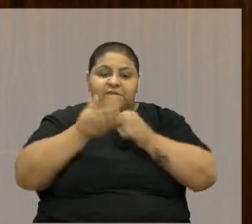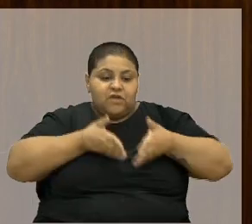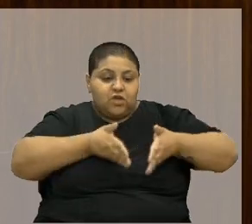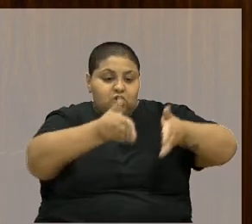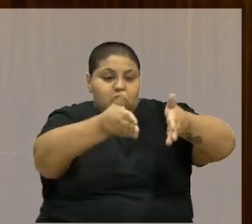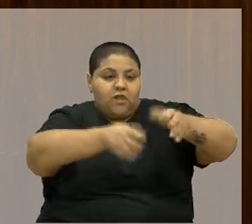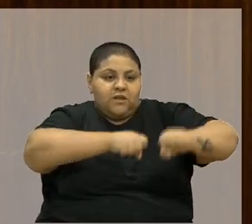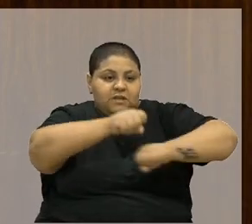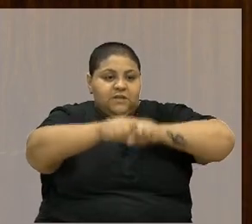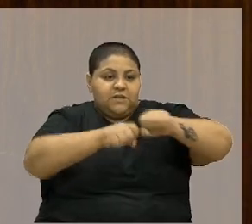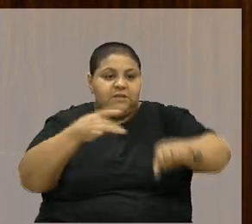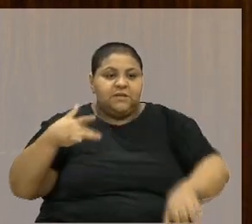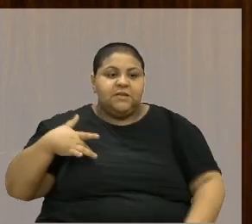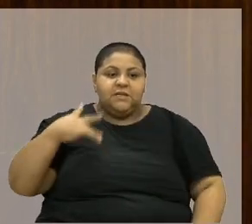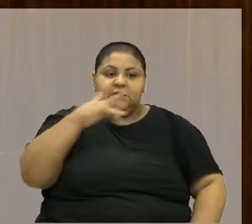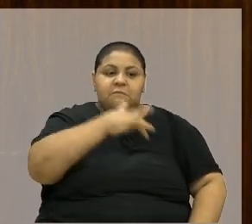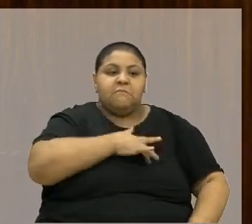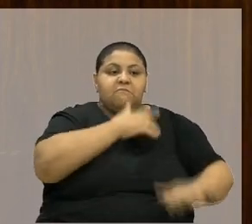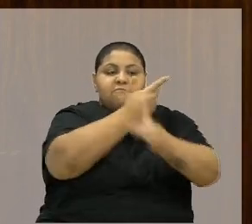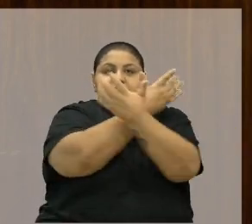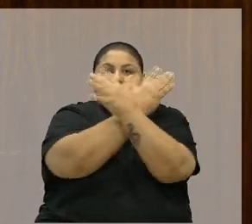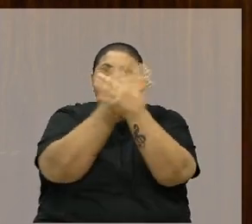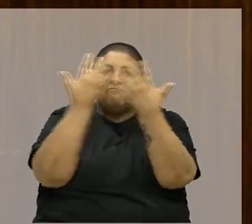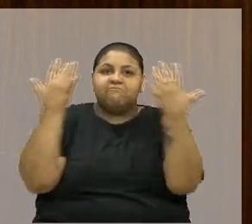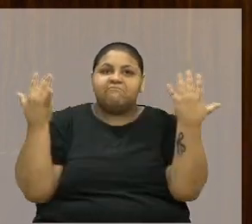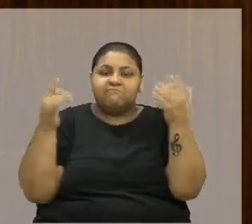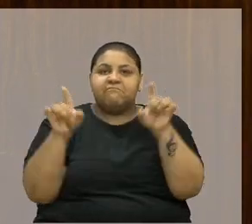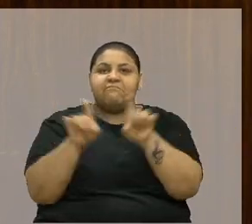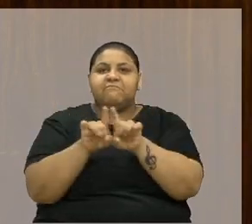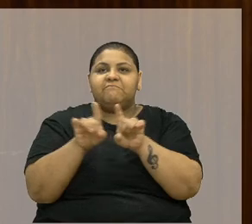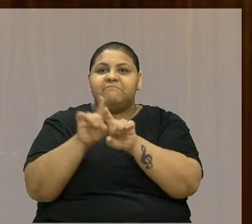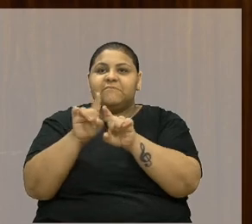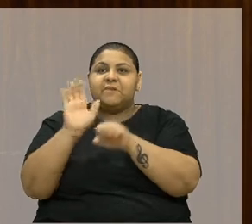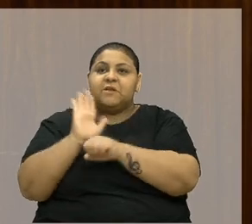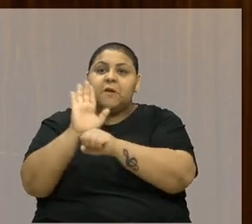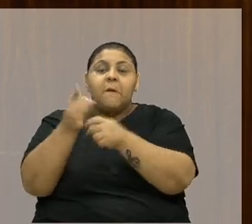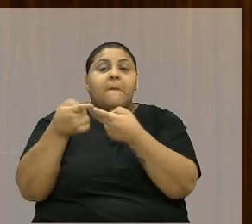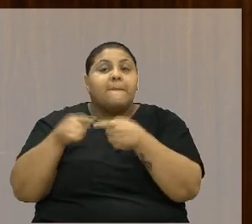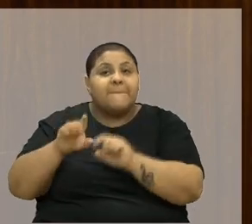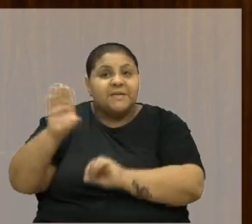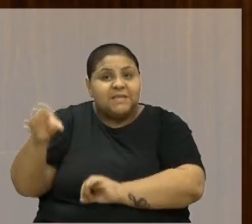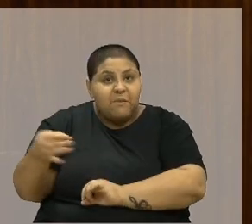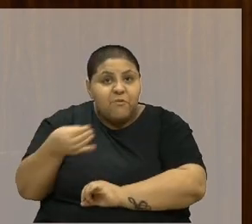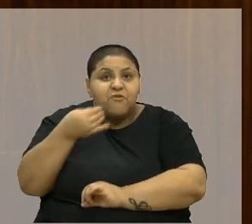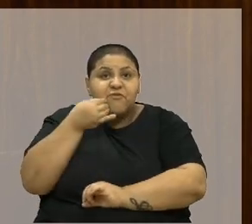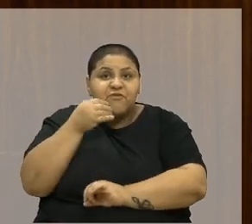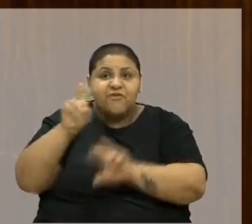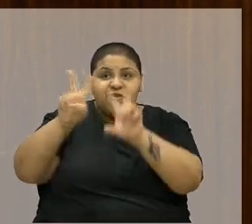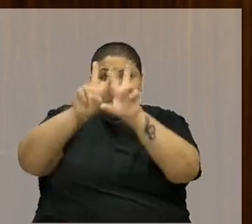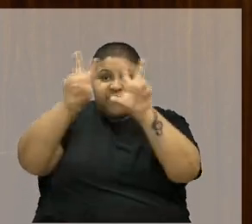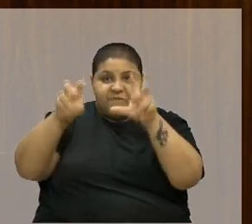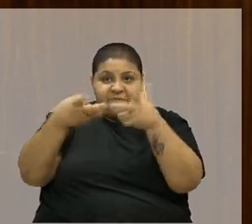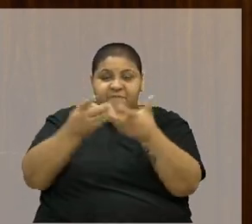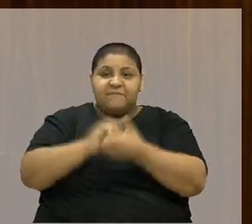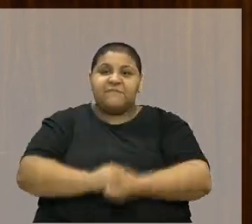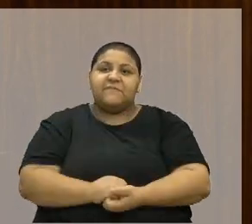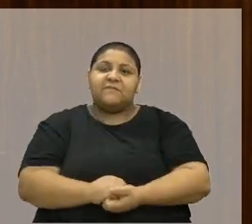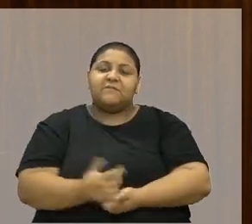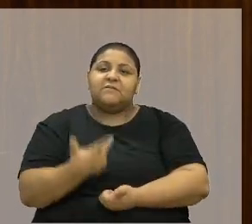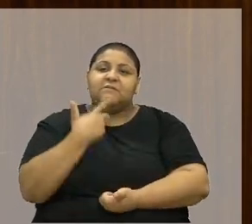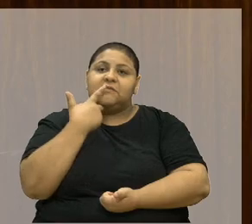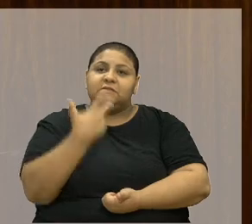saúde pro meio ambiente Então são vários benefícios mas eu queria aproveitar que o assunto é esse para